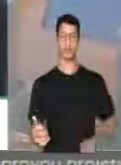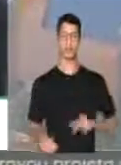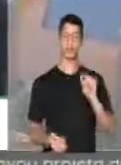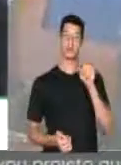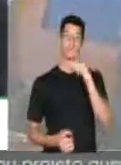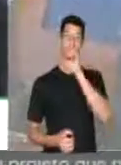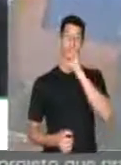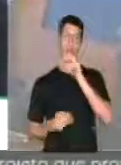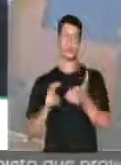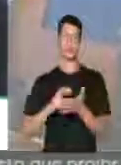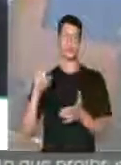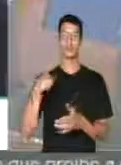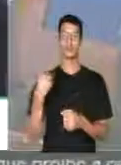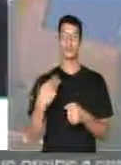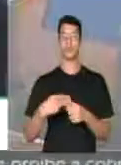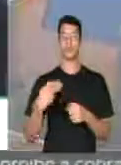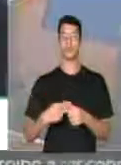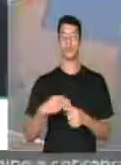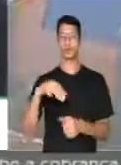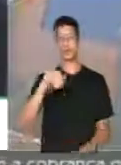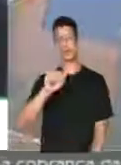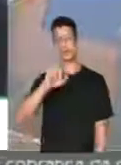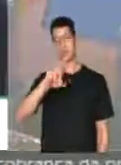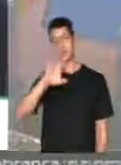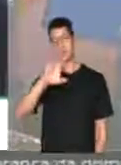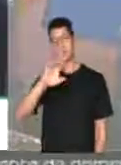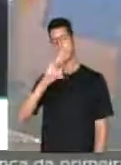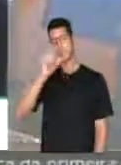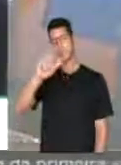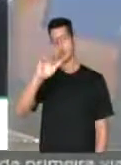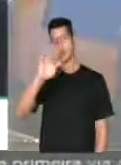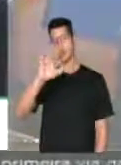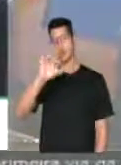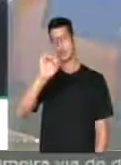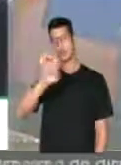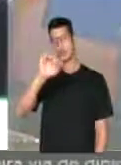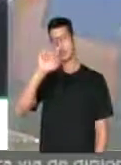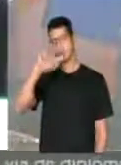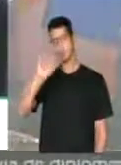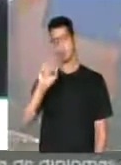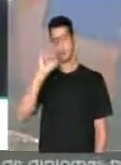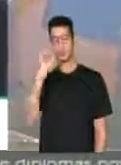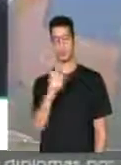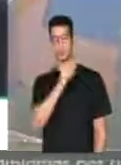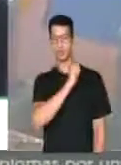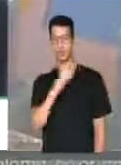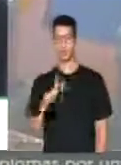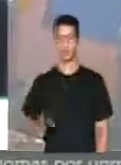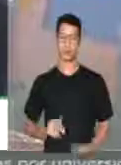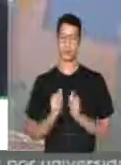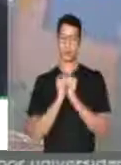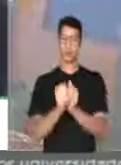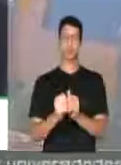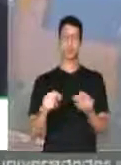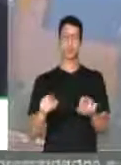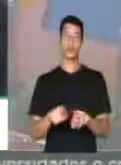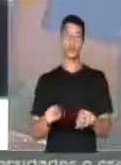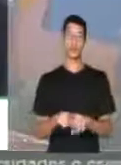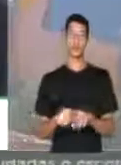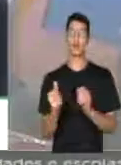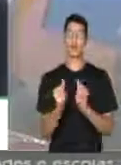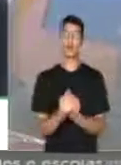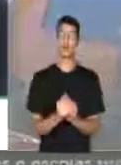no sábado de manhã eu estive no município de Marechal Floriano com o vice-prefeito Júnior Lovatti,